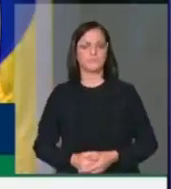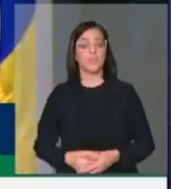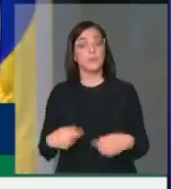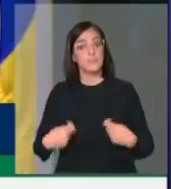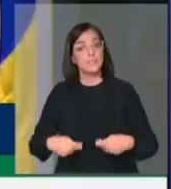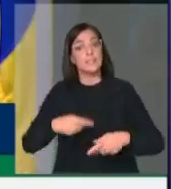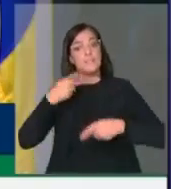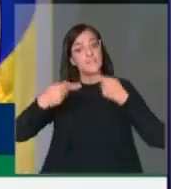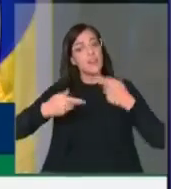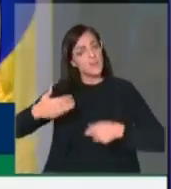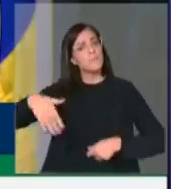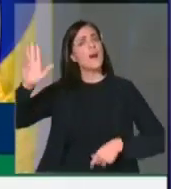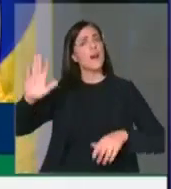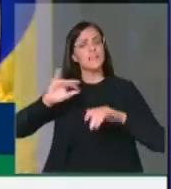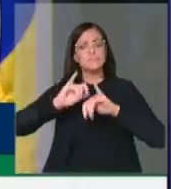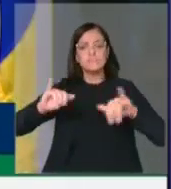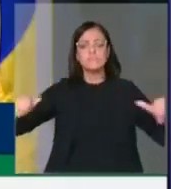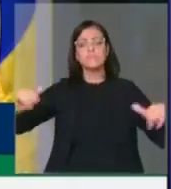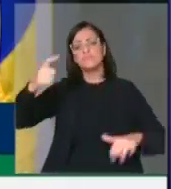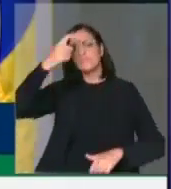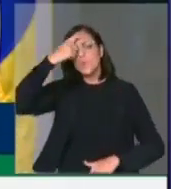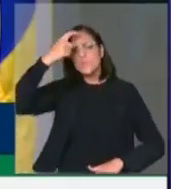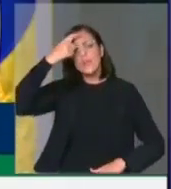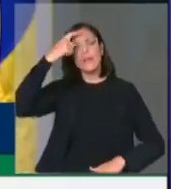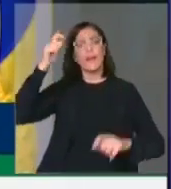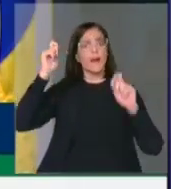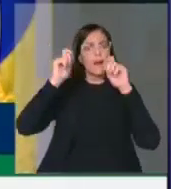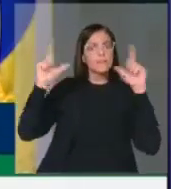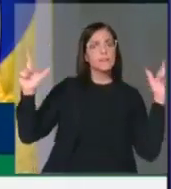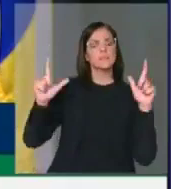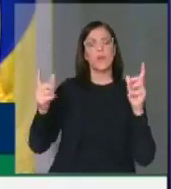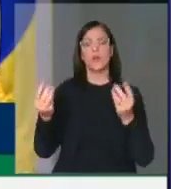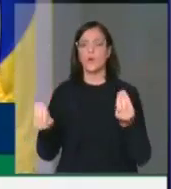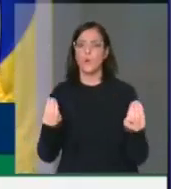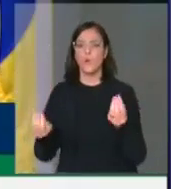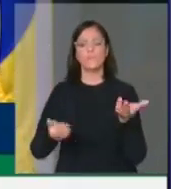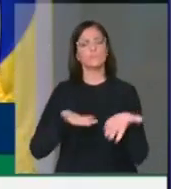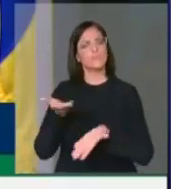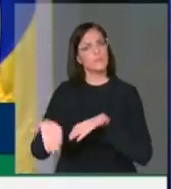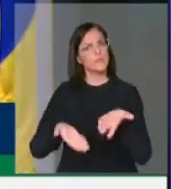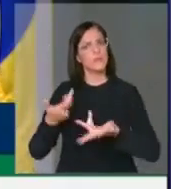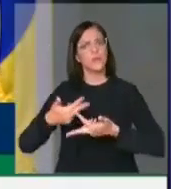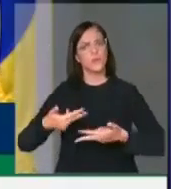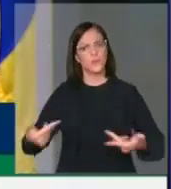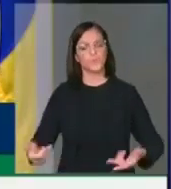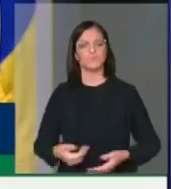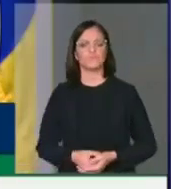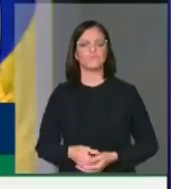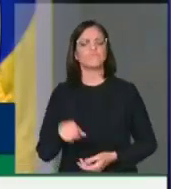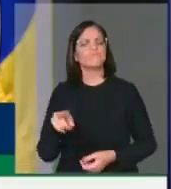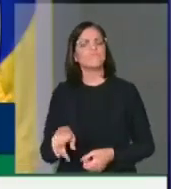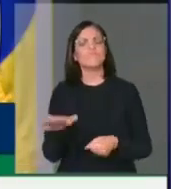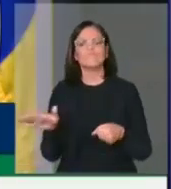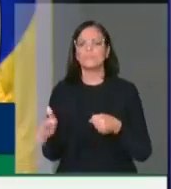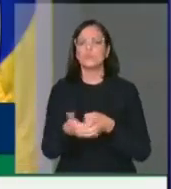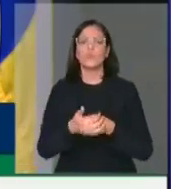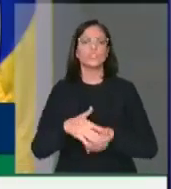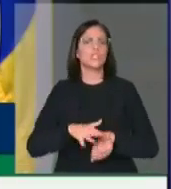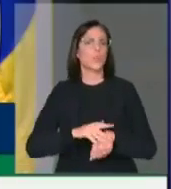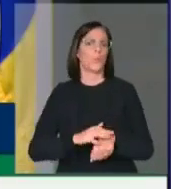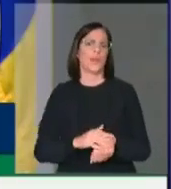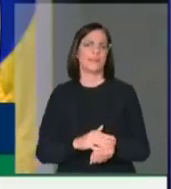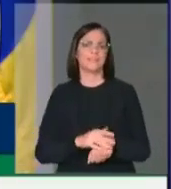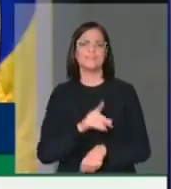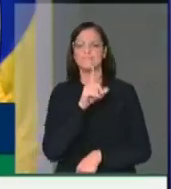prevenir, conscientizar e também oferecer o tratamento adequado. A endometriose é oculta, silenciosa,